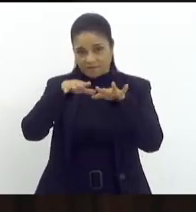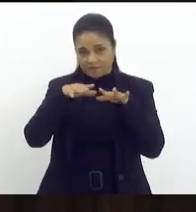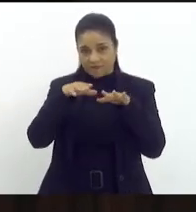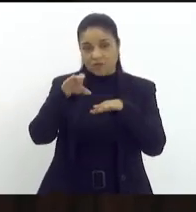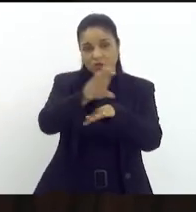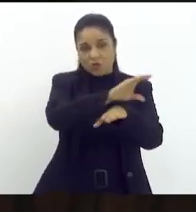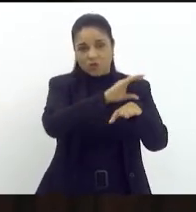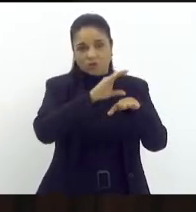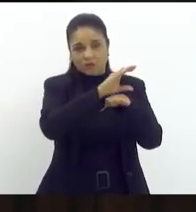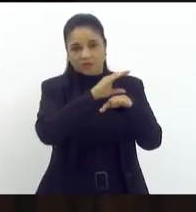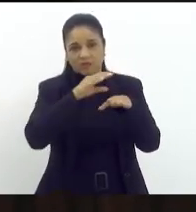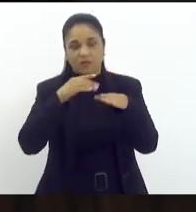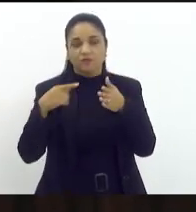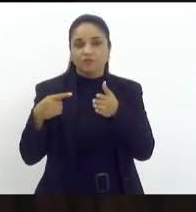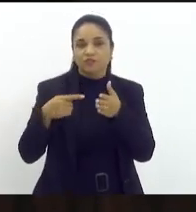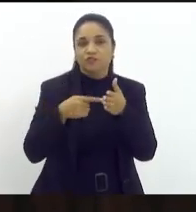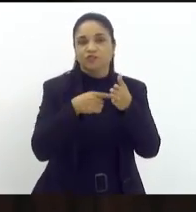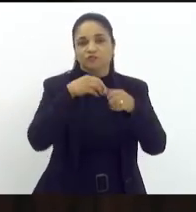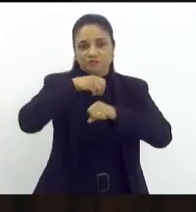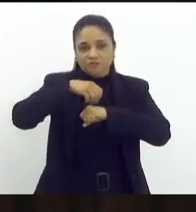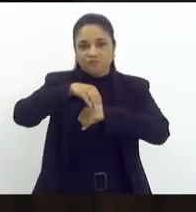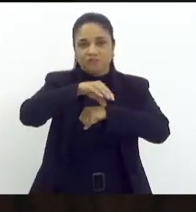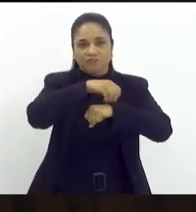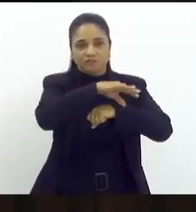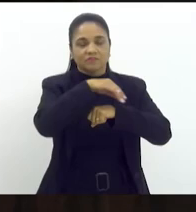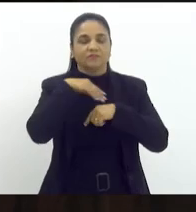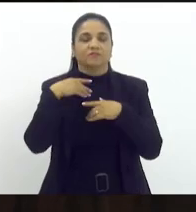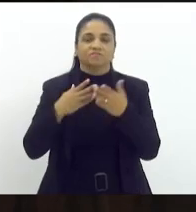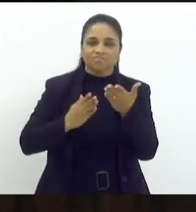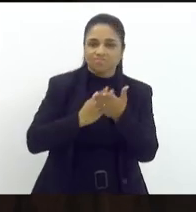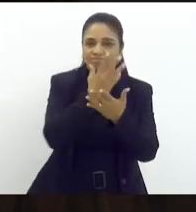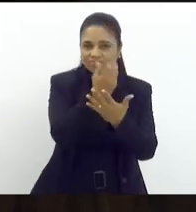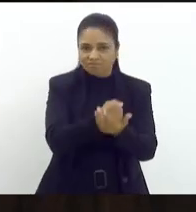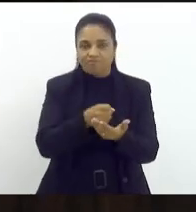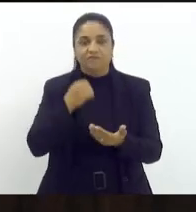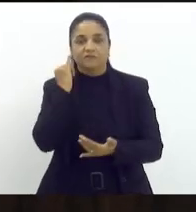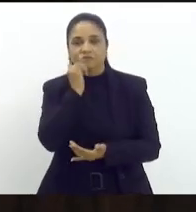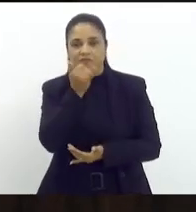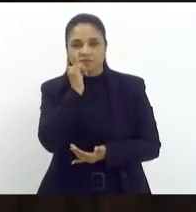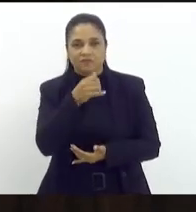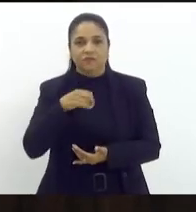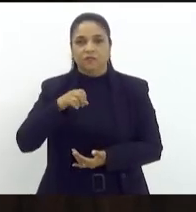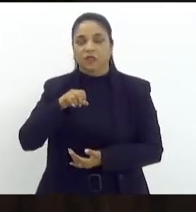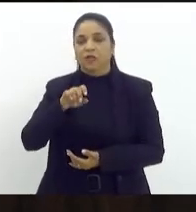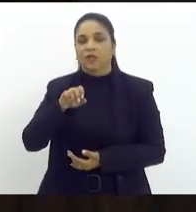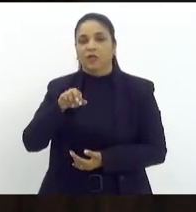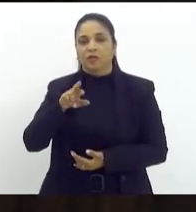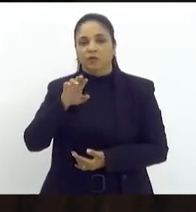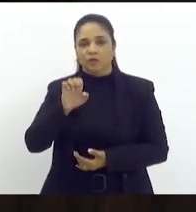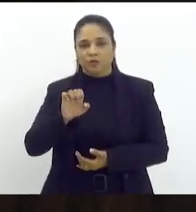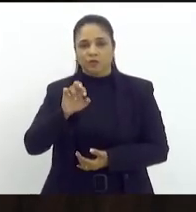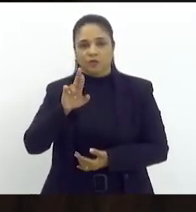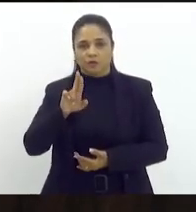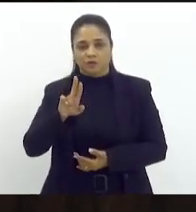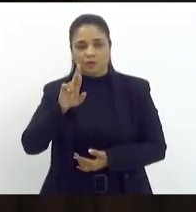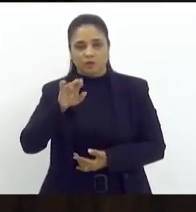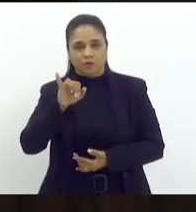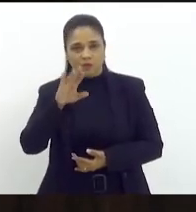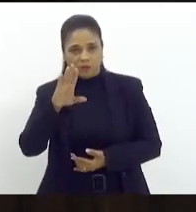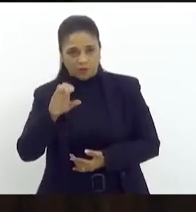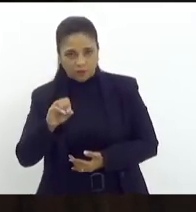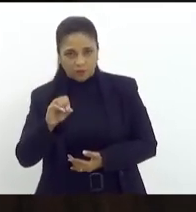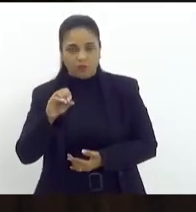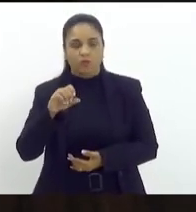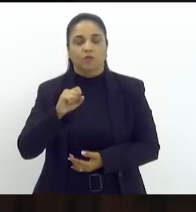comissão de indicação Legislativa favorável relatou o deputado Eurico Júnior e Felipe Soares em votação